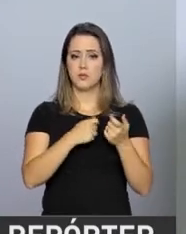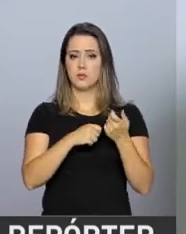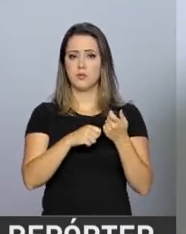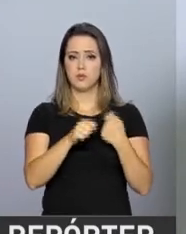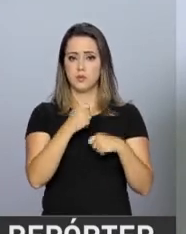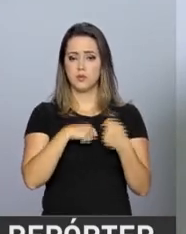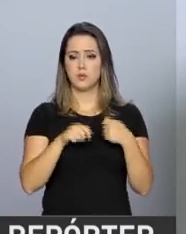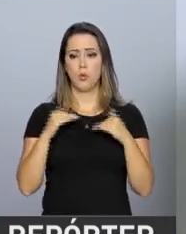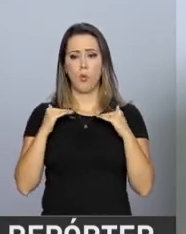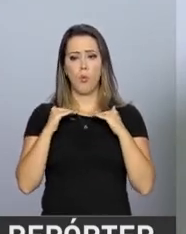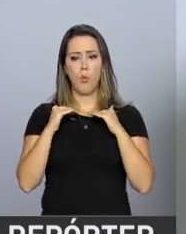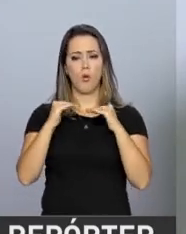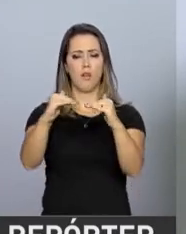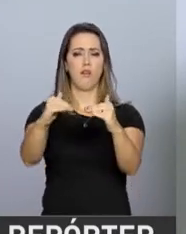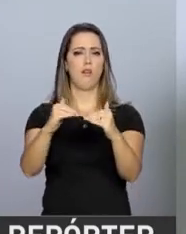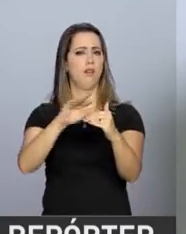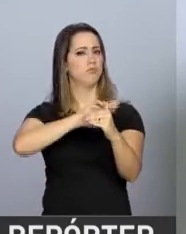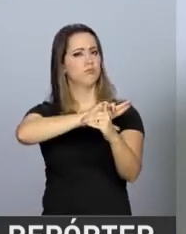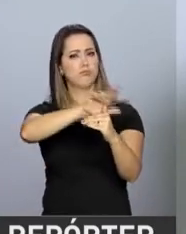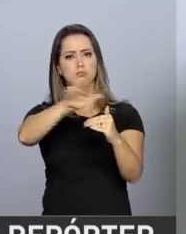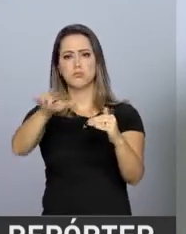os regimes, né,